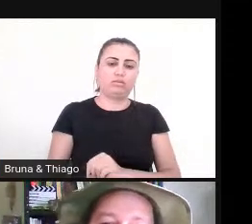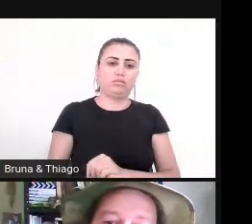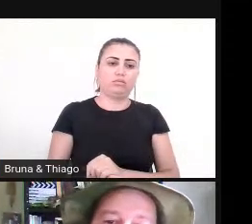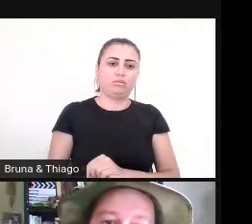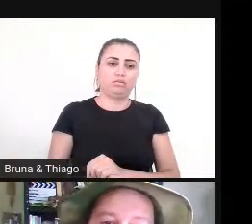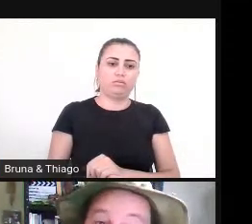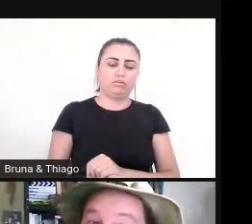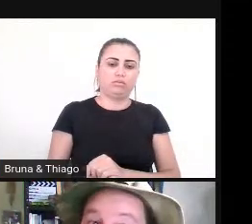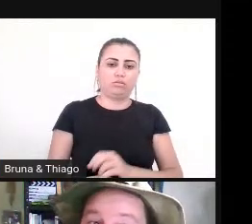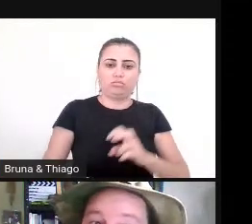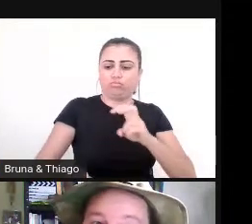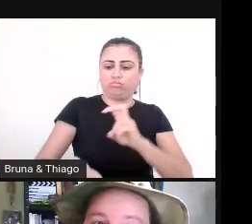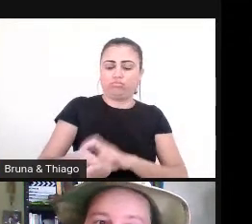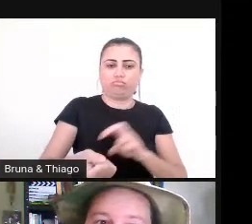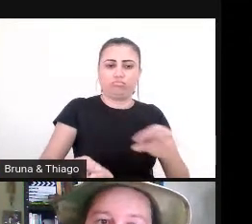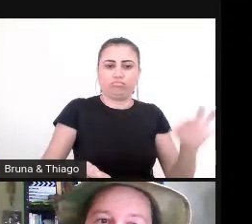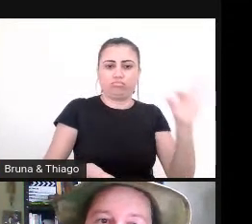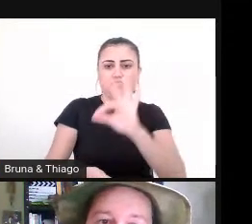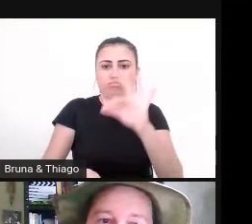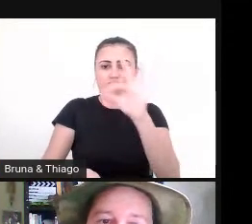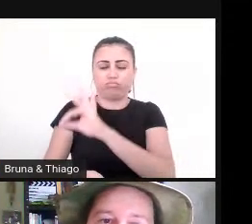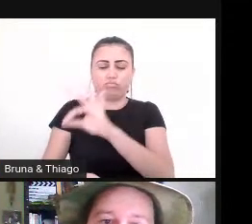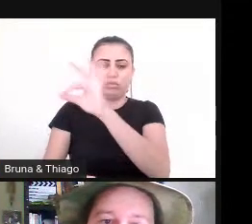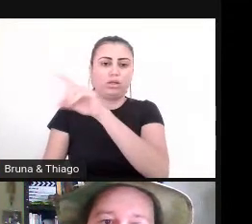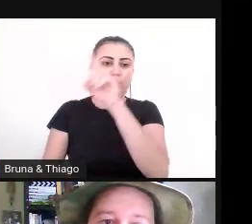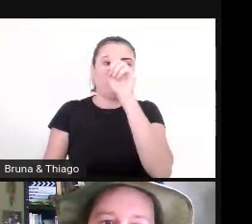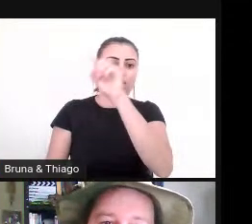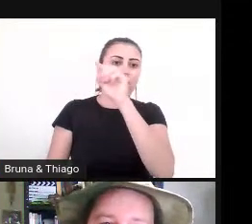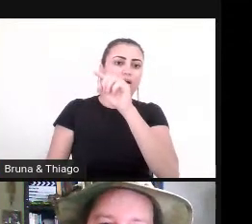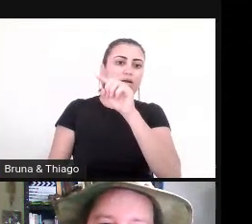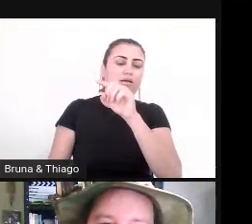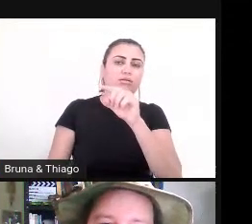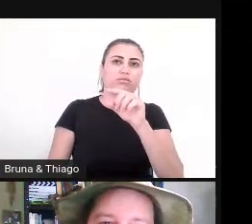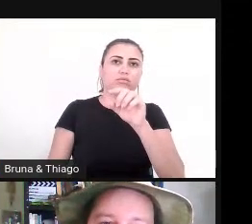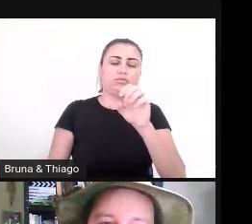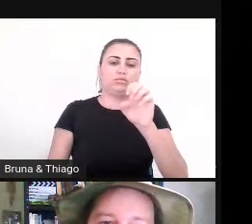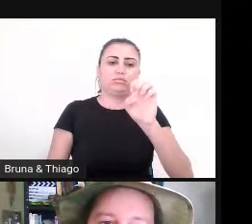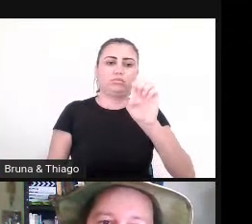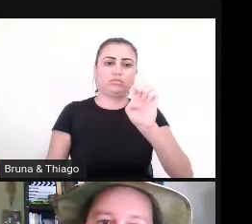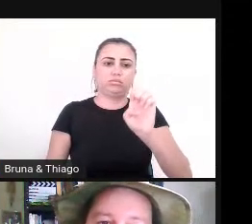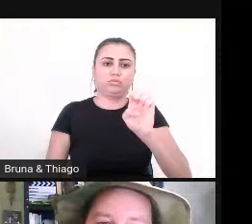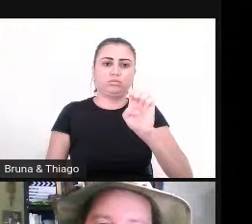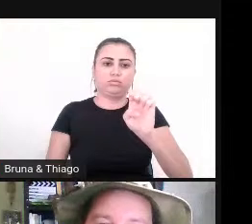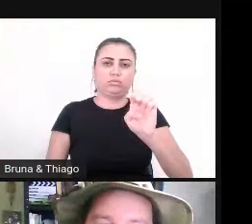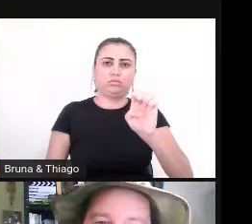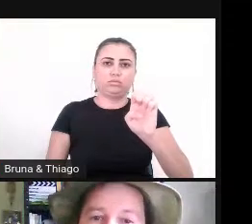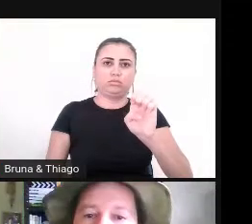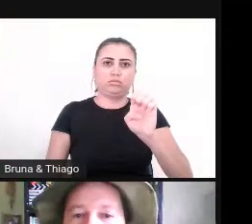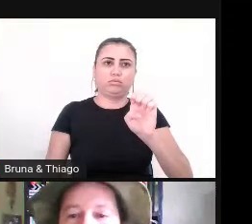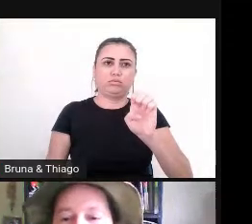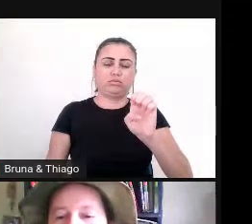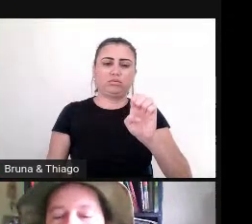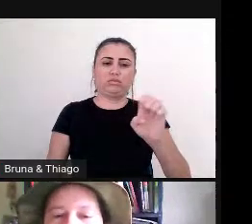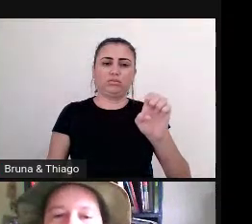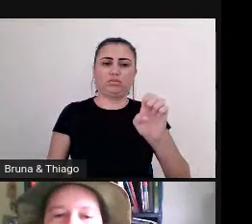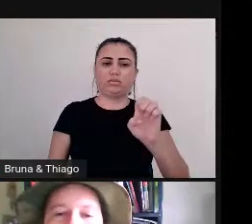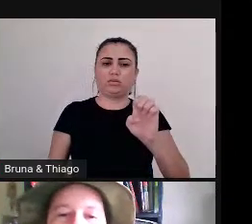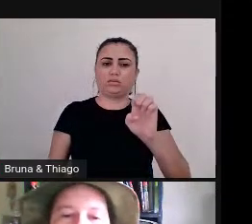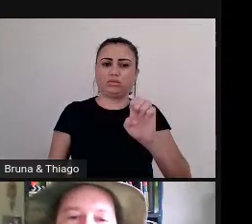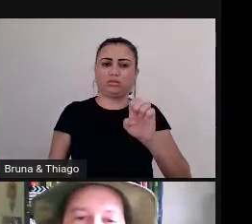elas ocasionam, nos Estados Unidos, hein, mais de 100 óbitos todos os anos, só por ferroada de abelha, dessa abelha